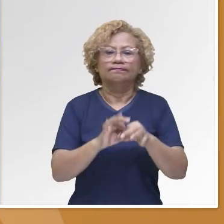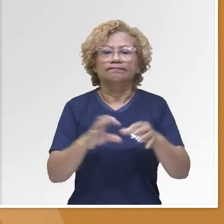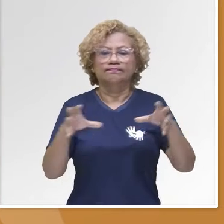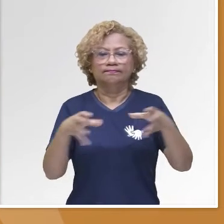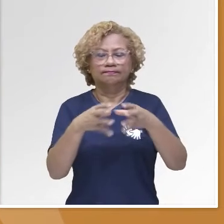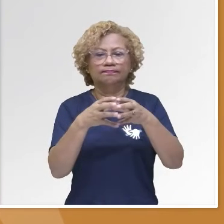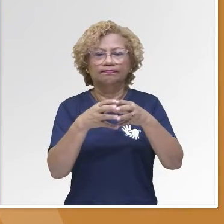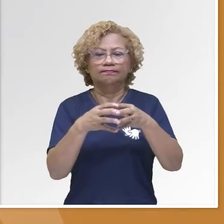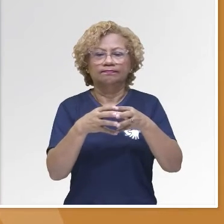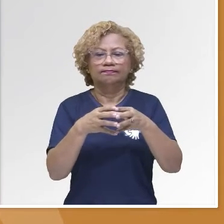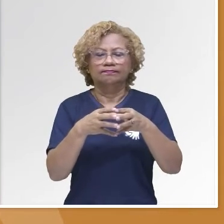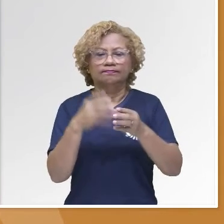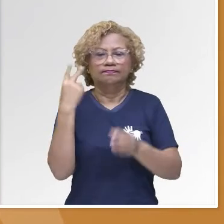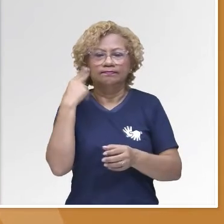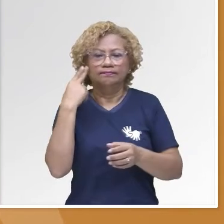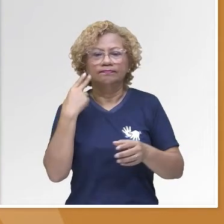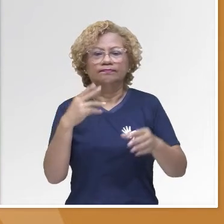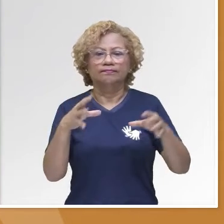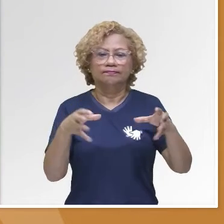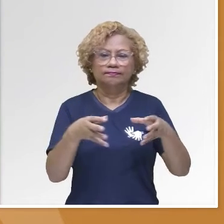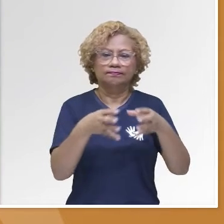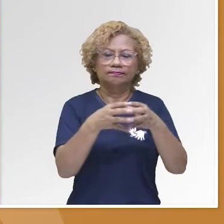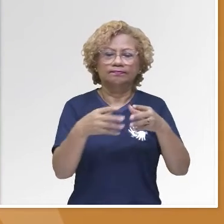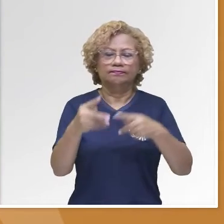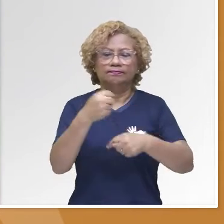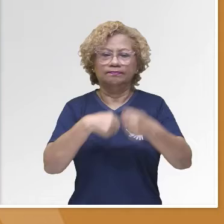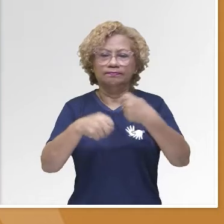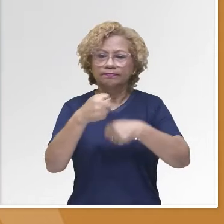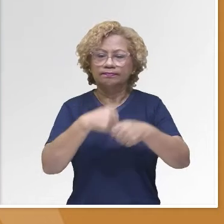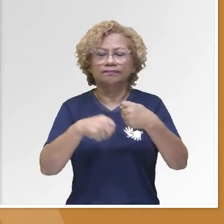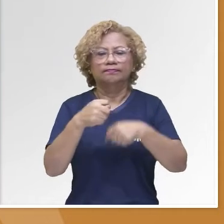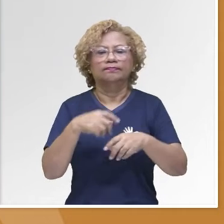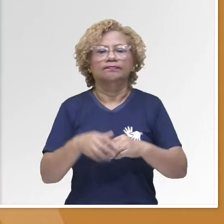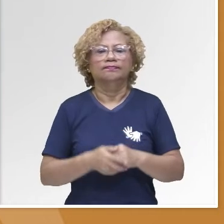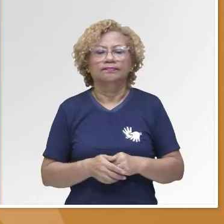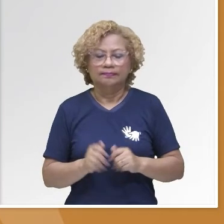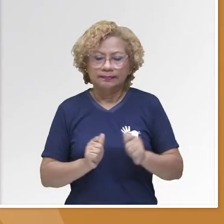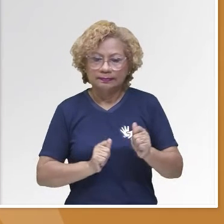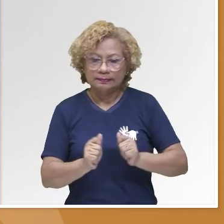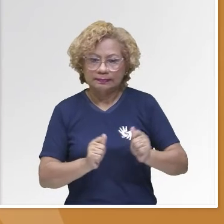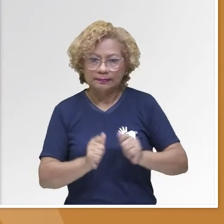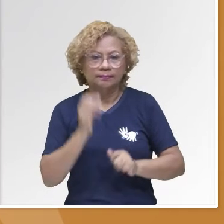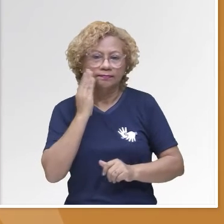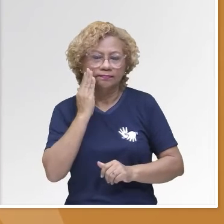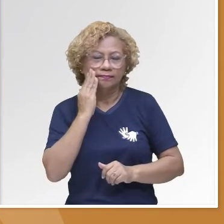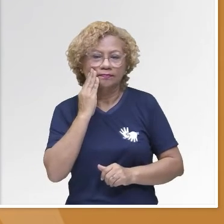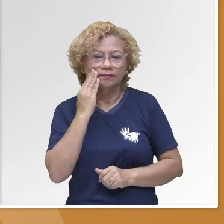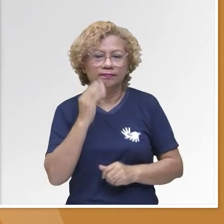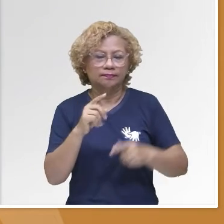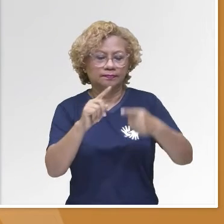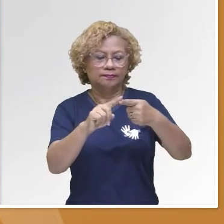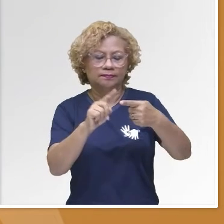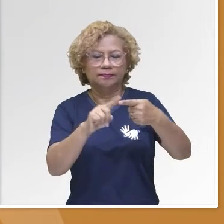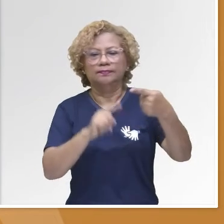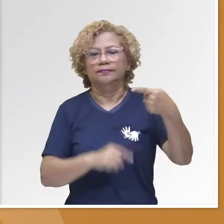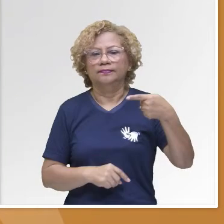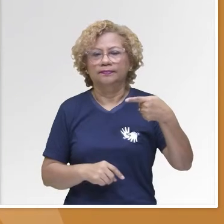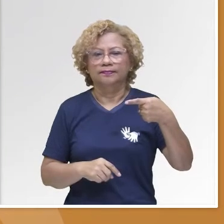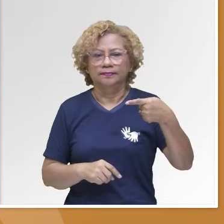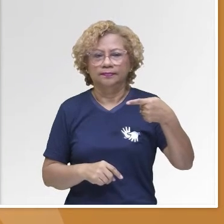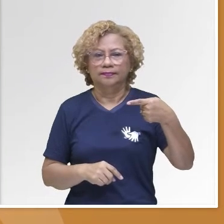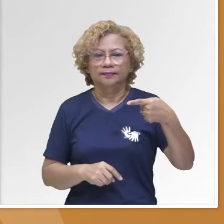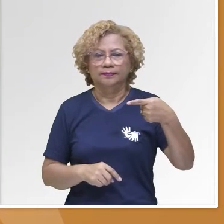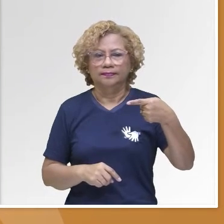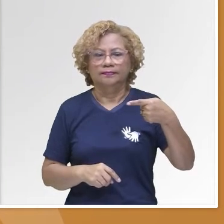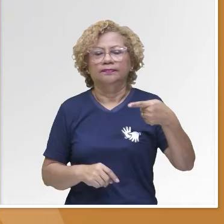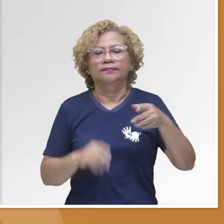ok? Que nós iremos verificar agora as características de cada um. Olha só, a zona de